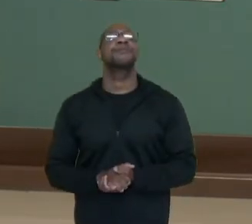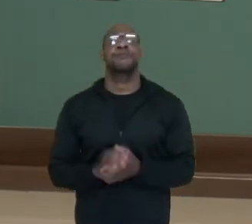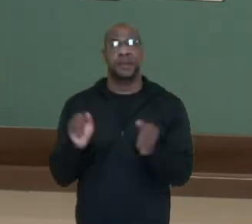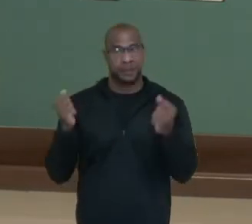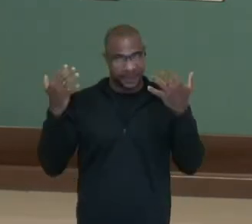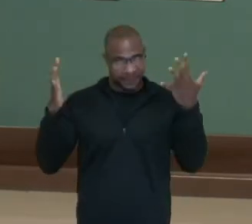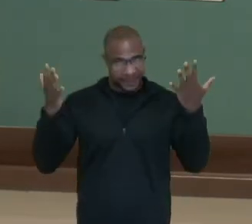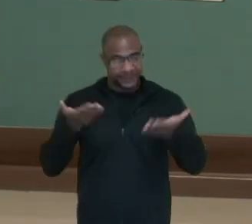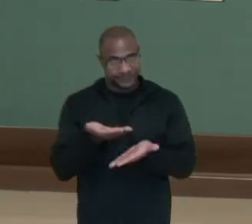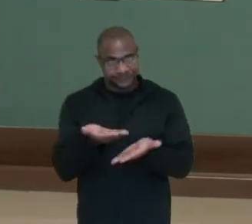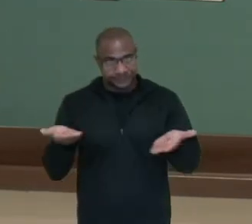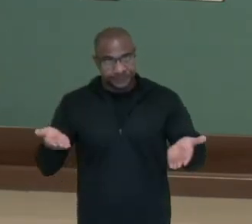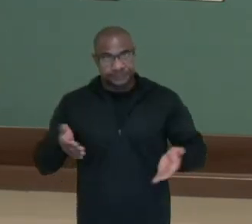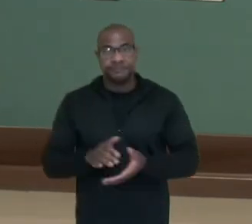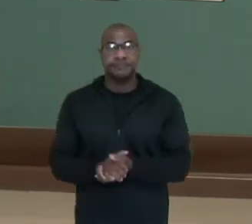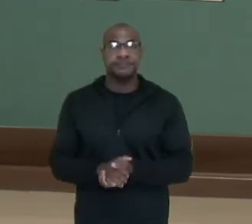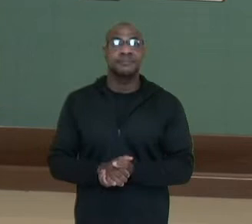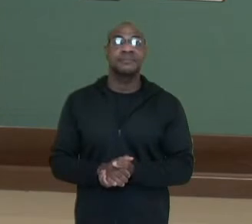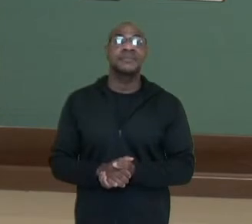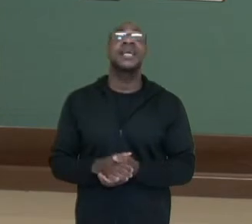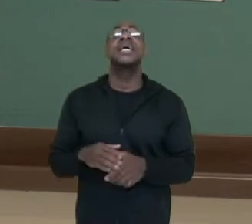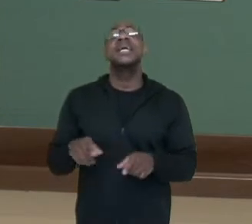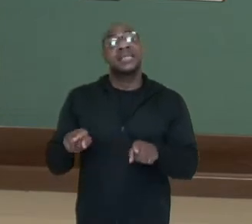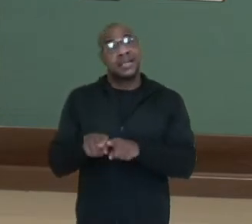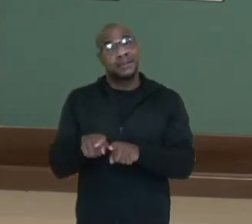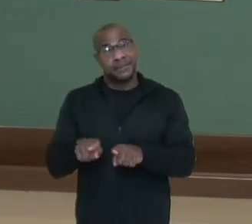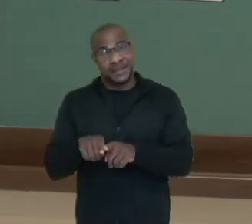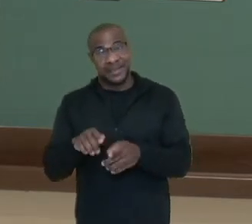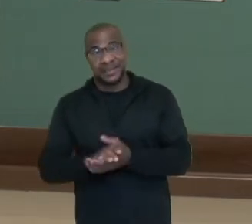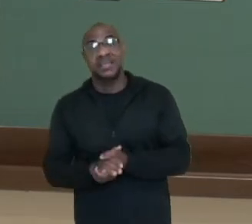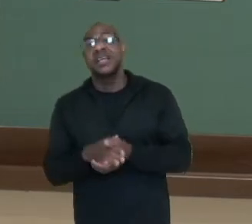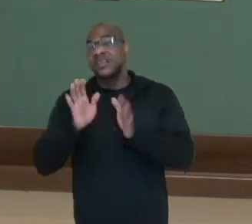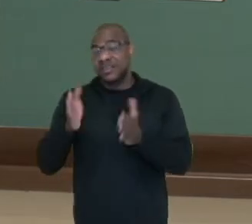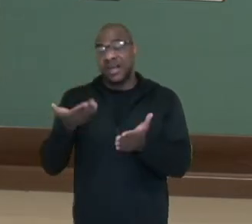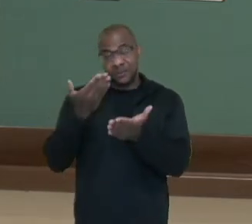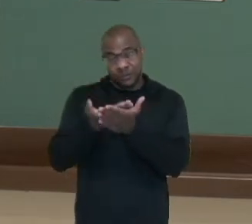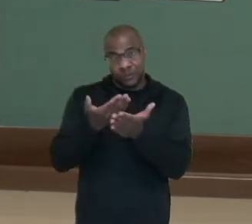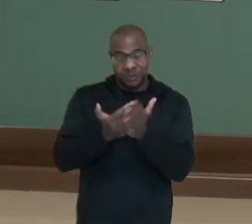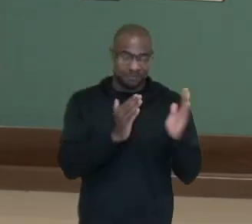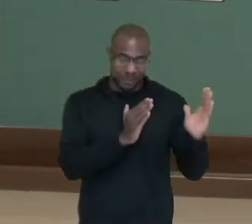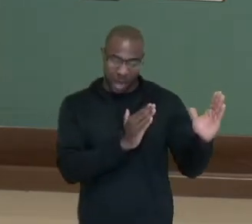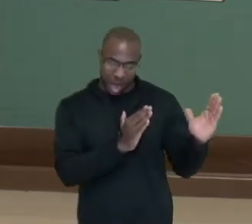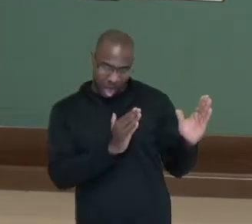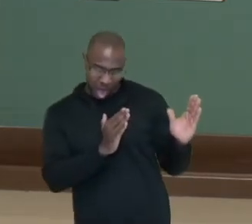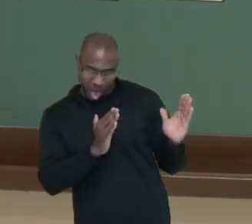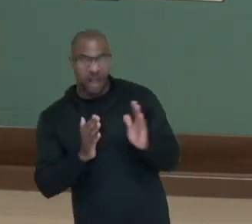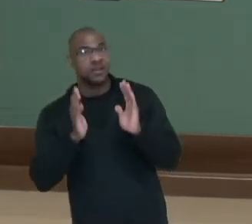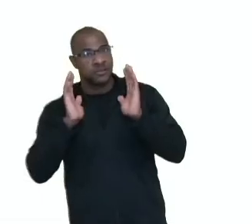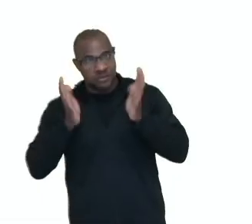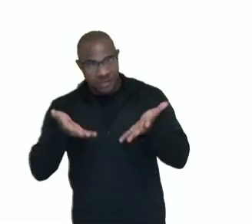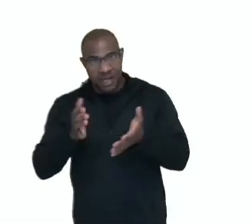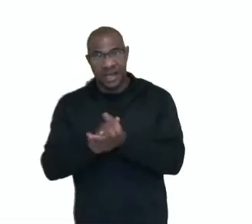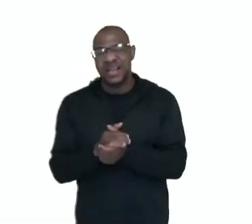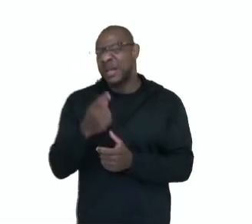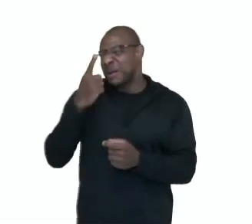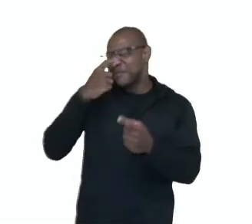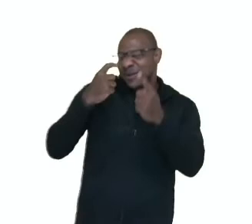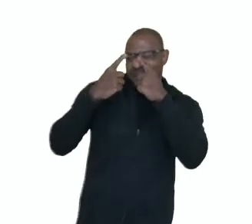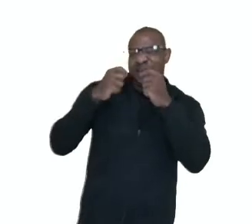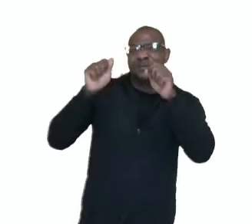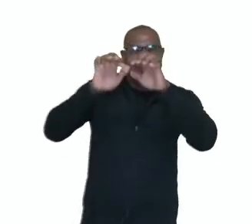aí. Então, além de tudo que nós já falamos sobre a